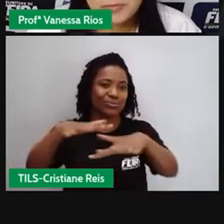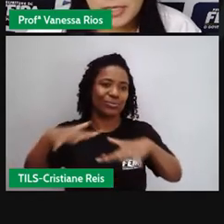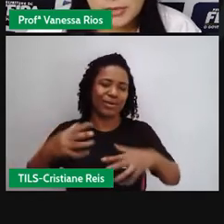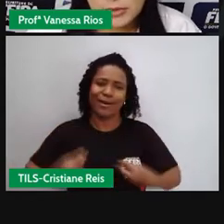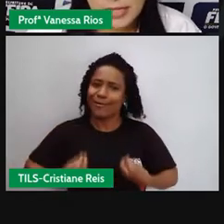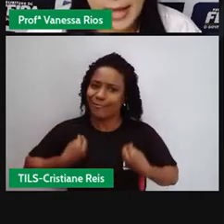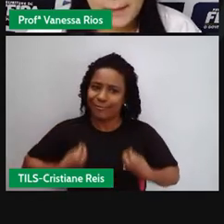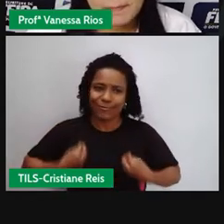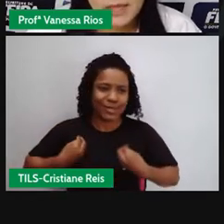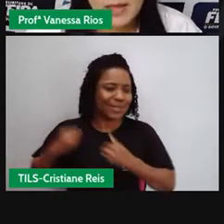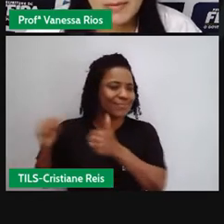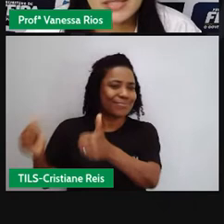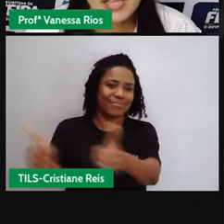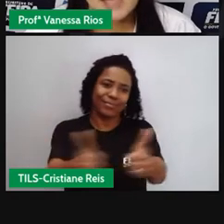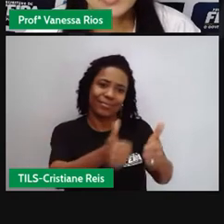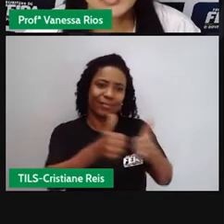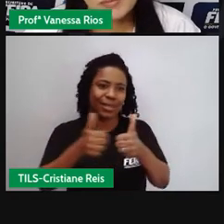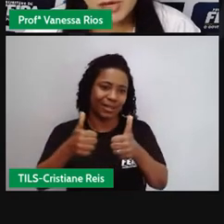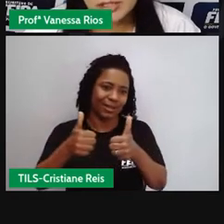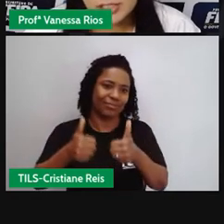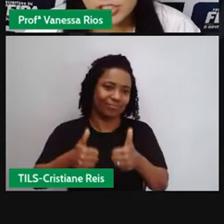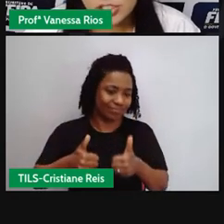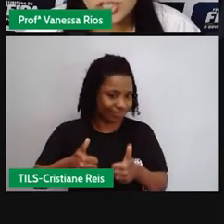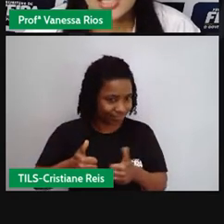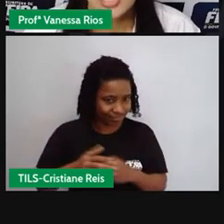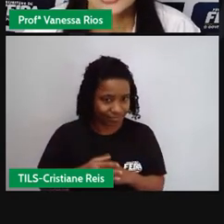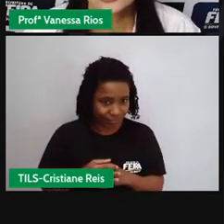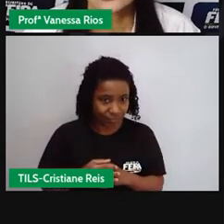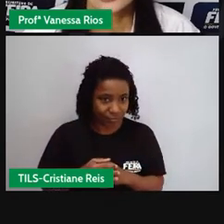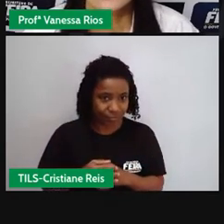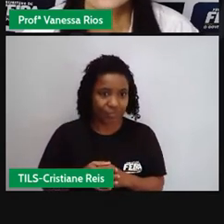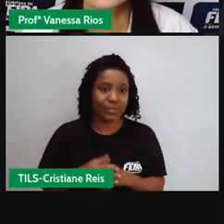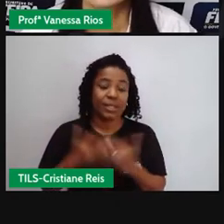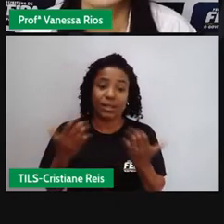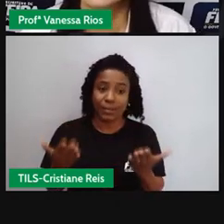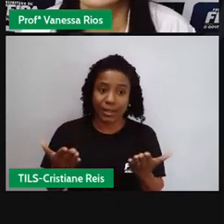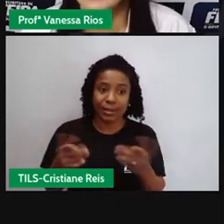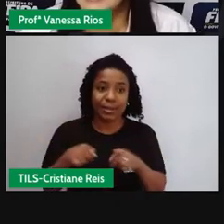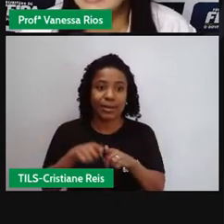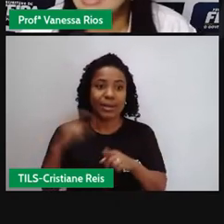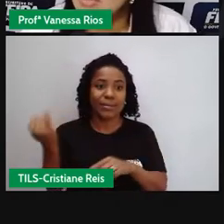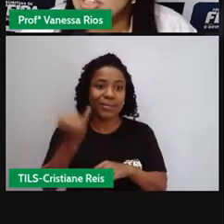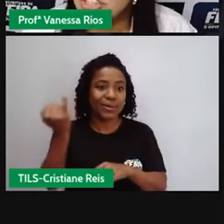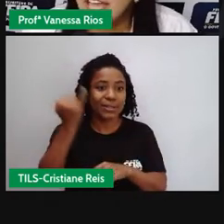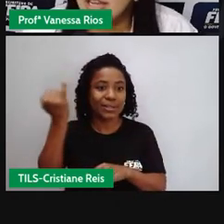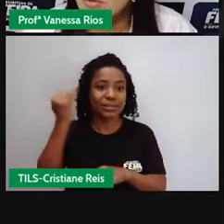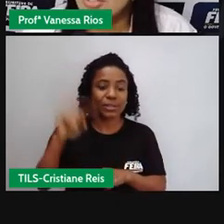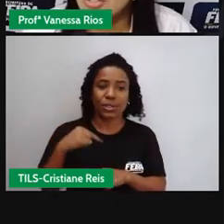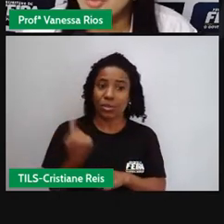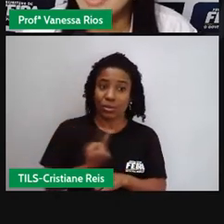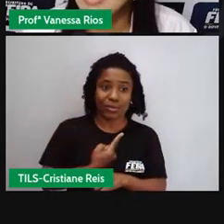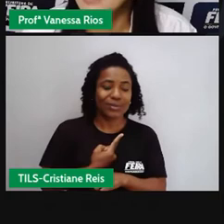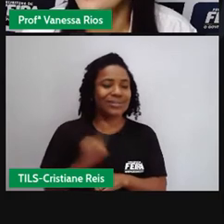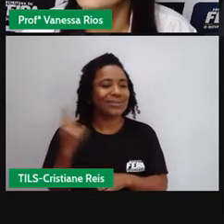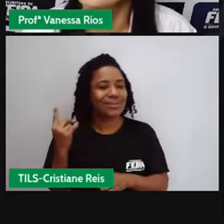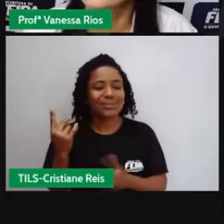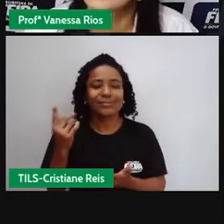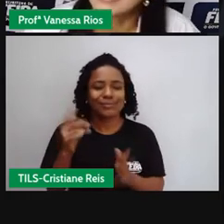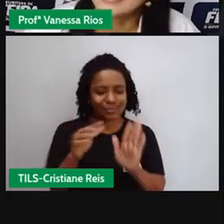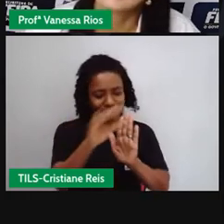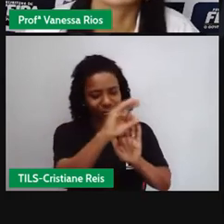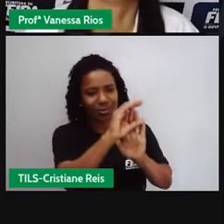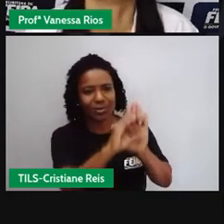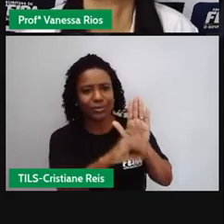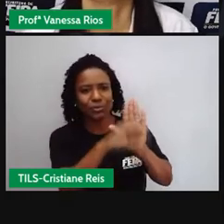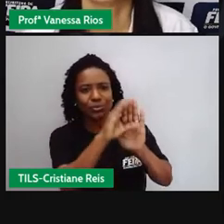em primeiro lugar. Mas aí é muito importante a gente ter conhecimento daquilo que está na Constituição,